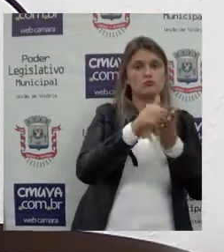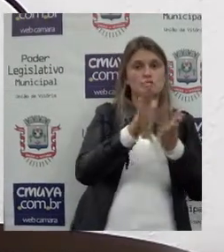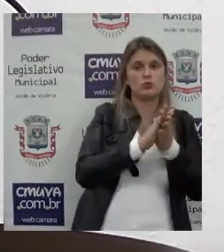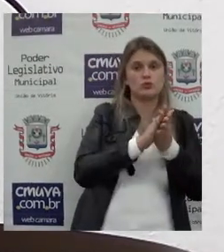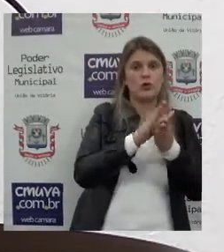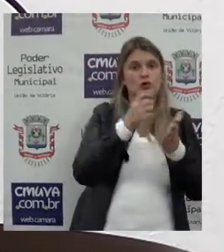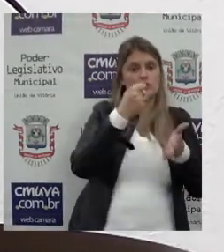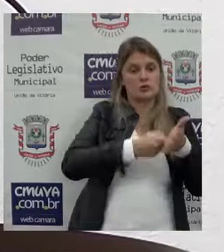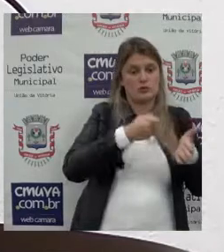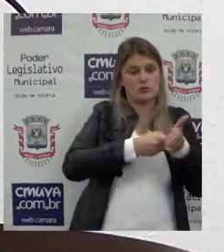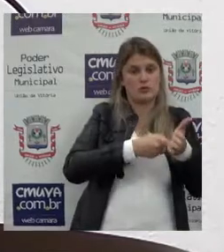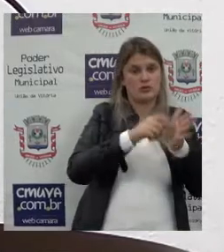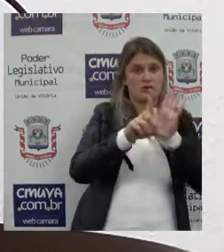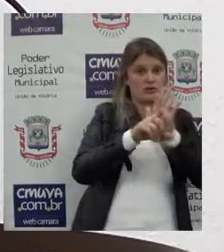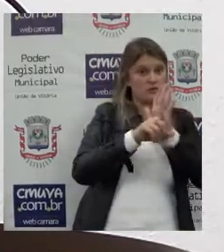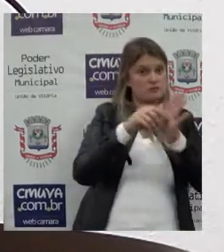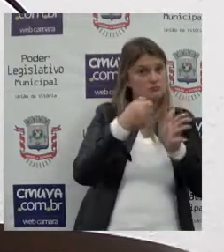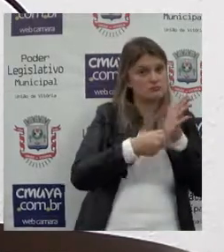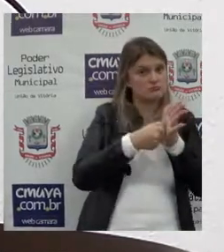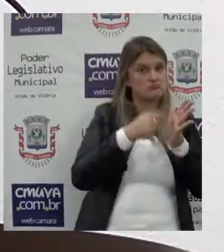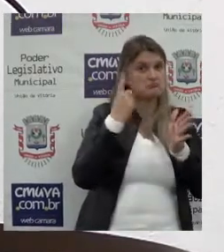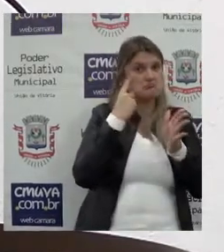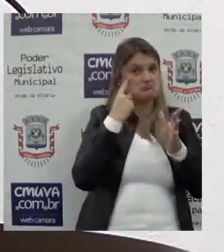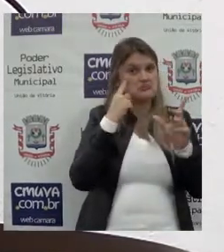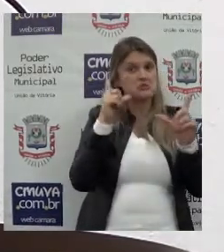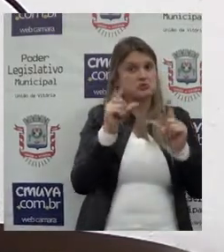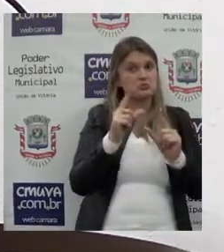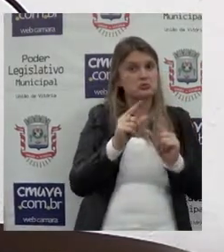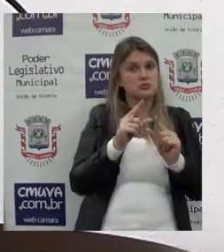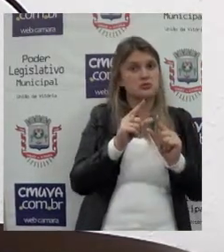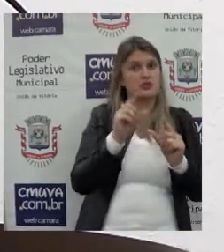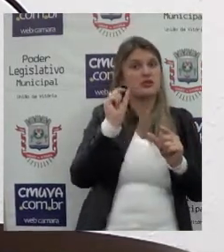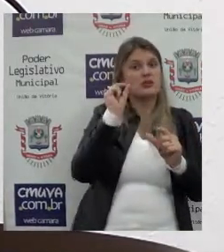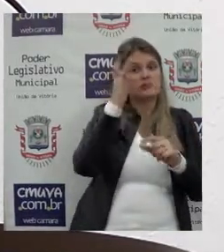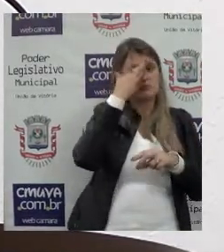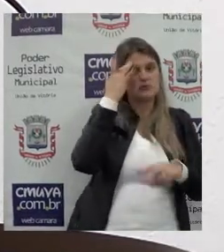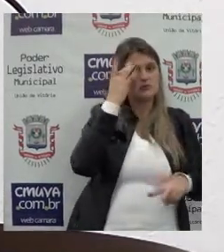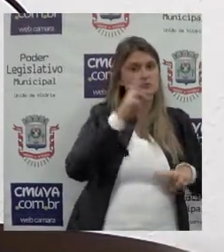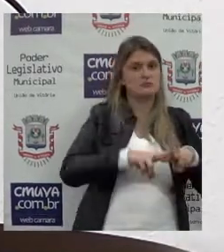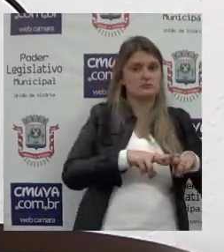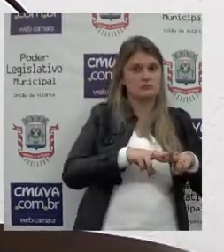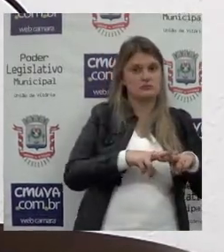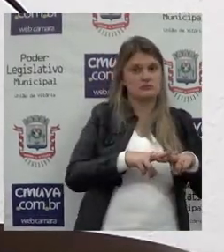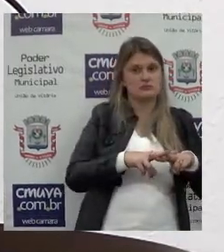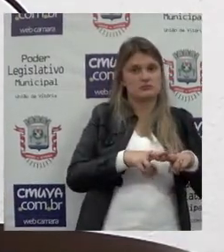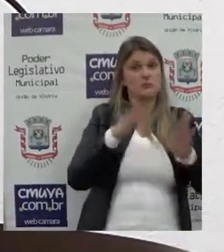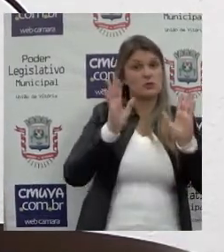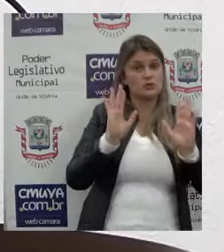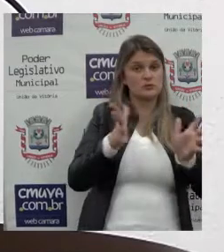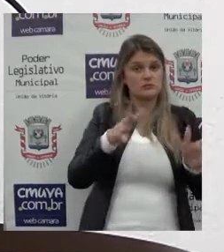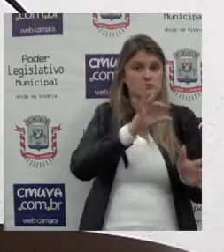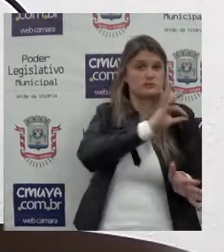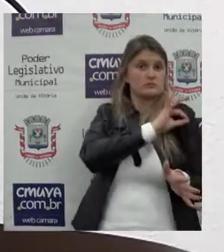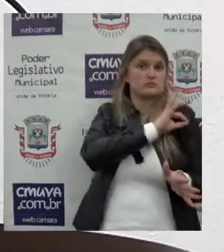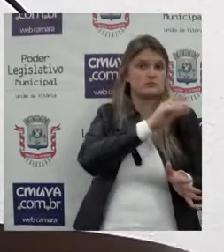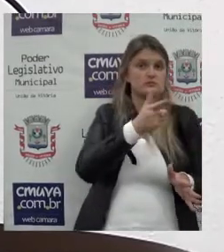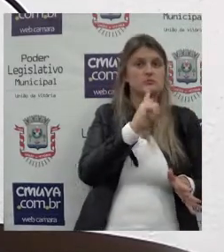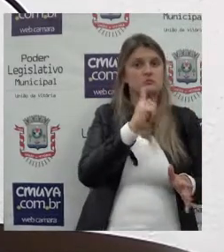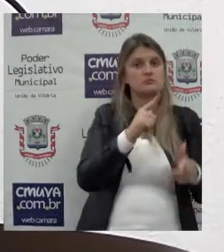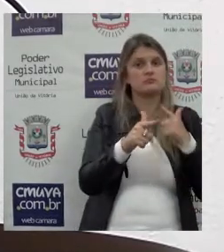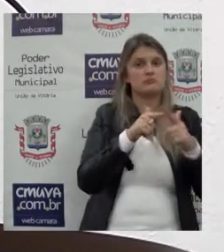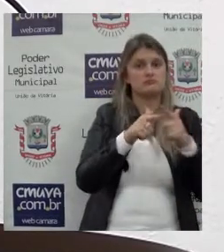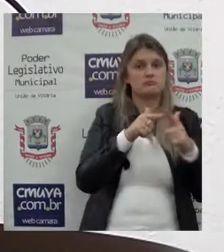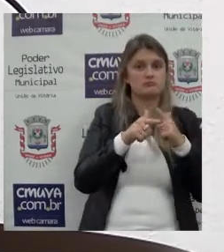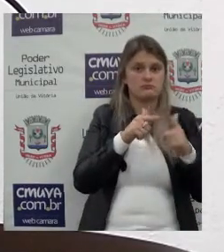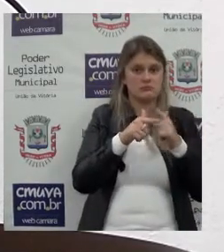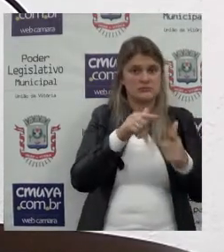Então, veja, nós queremos sanções mais duras mesmo? Vocês já estão pensando em diminuir a sanção de quem está preso? Nós, hoje, a polícia